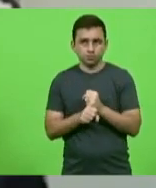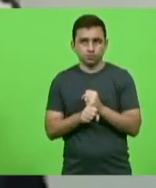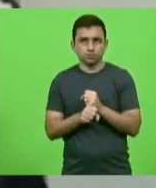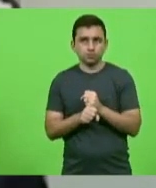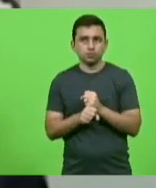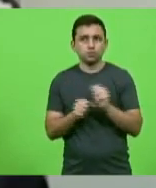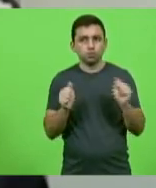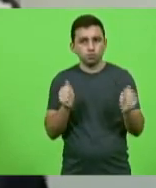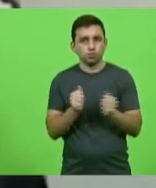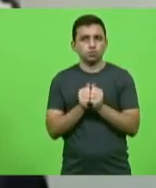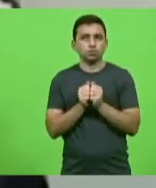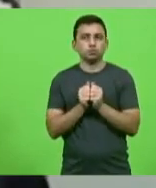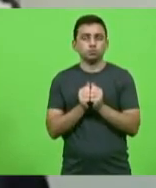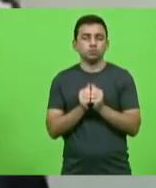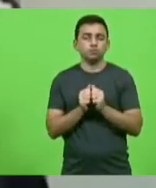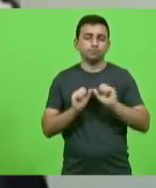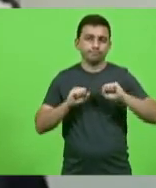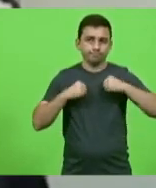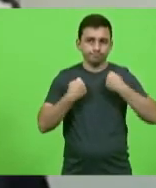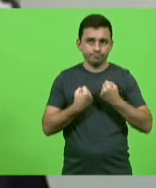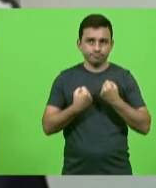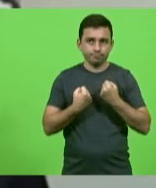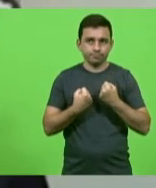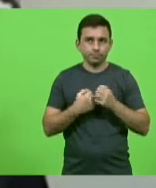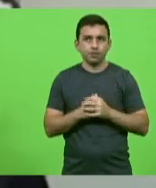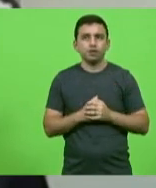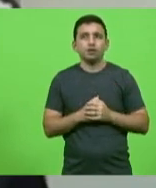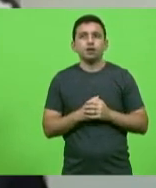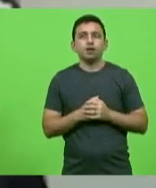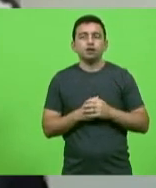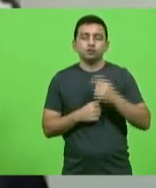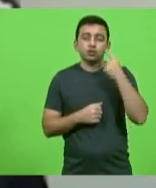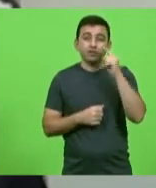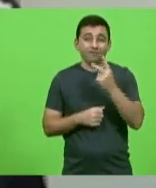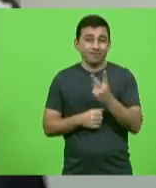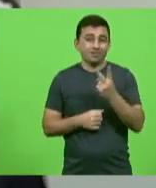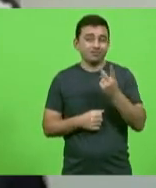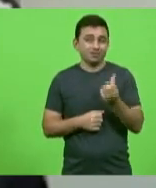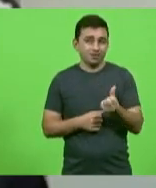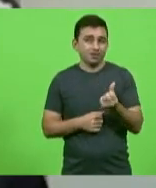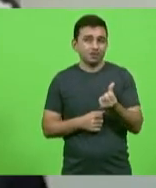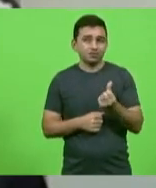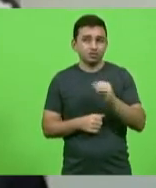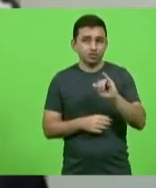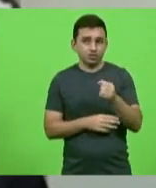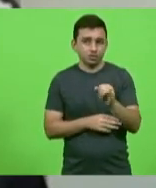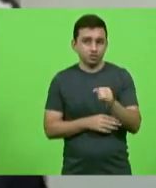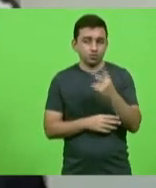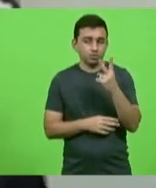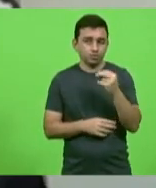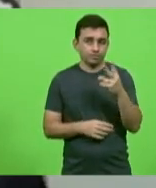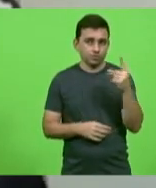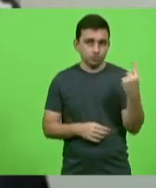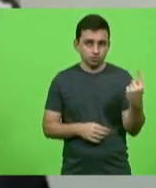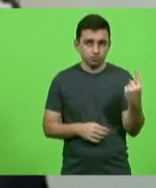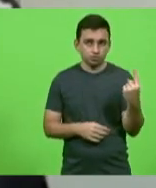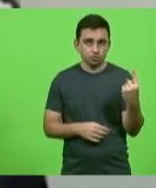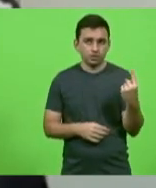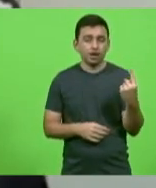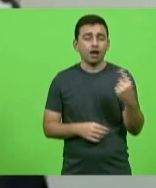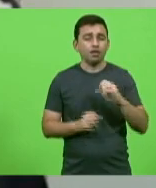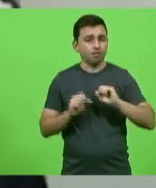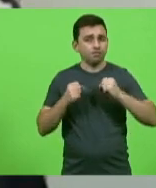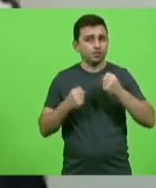de Santa Catarina juntado pela defesa em 26 de janeiroo de 2021 a defesa do governador requereu